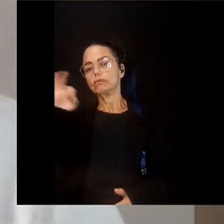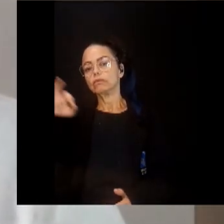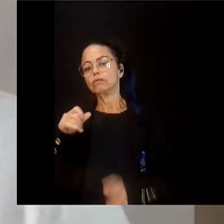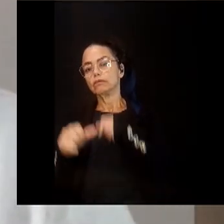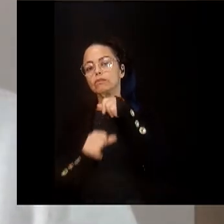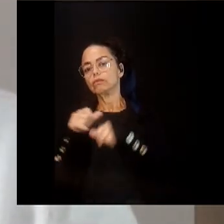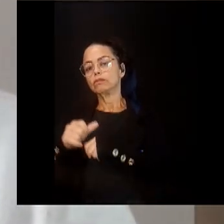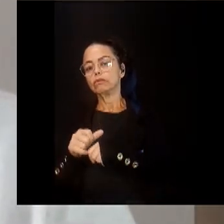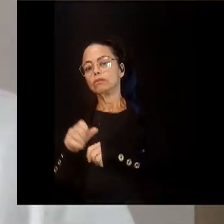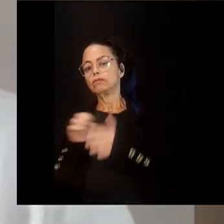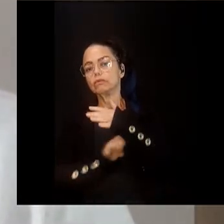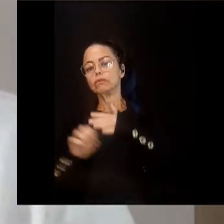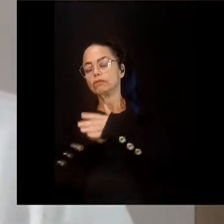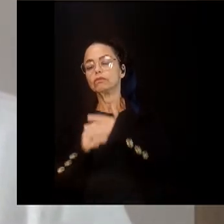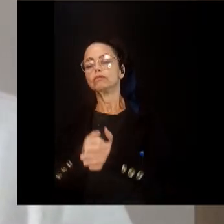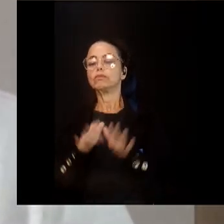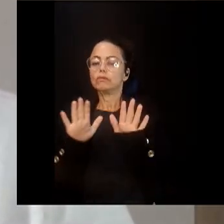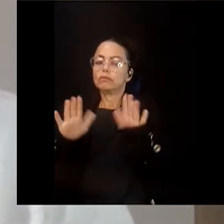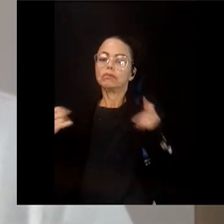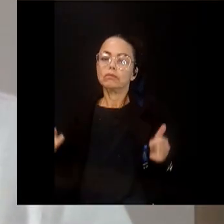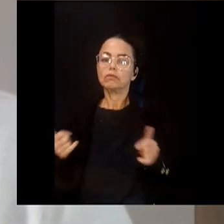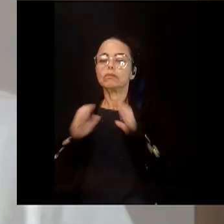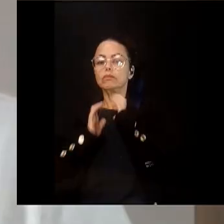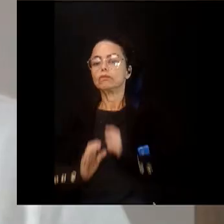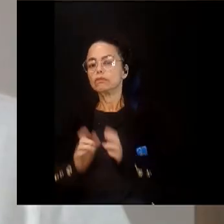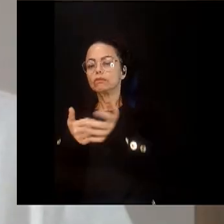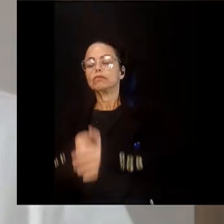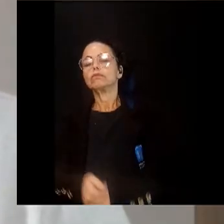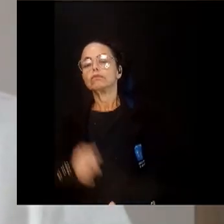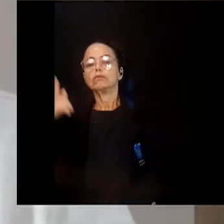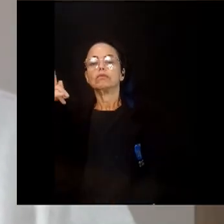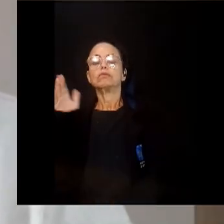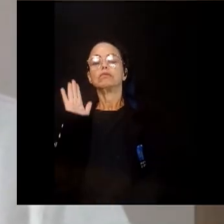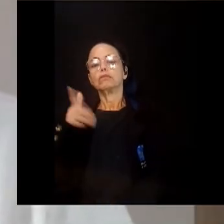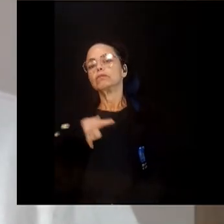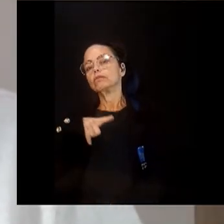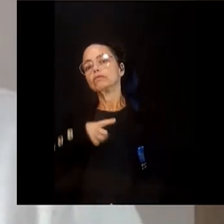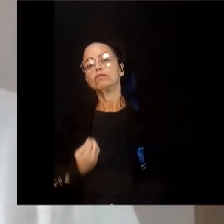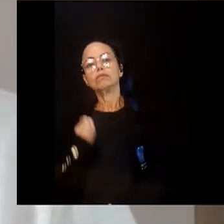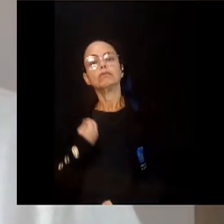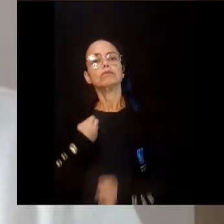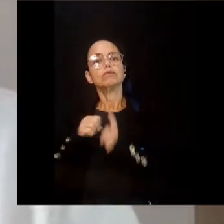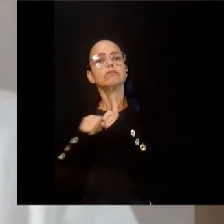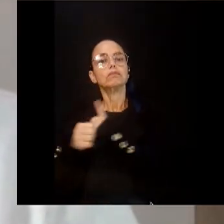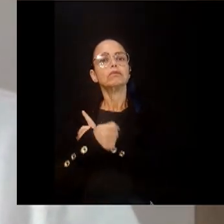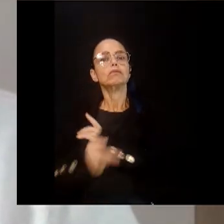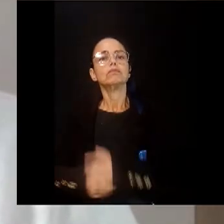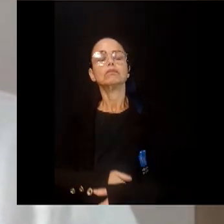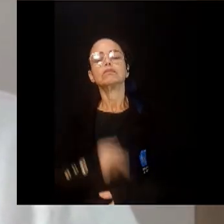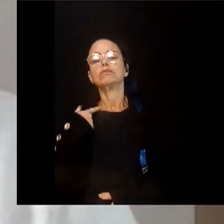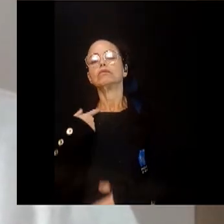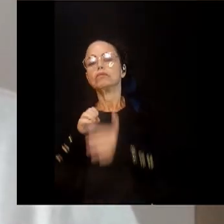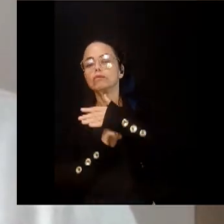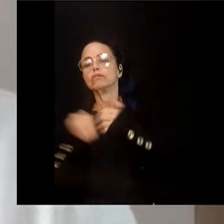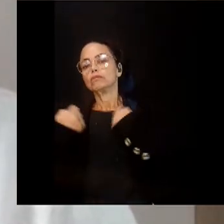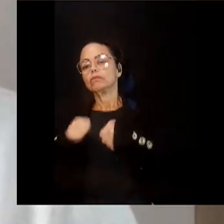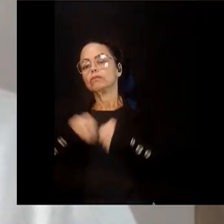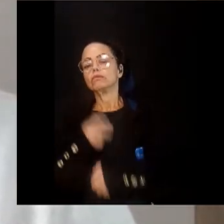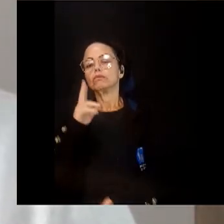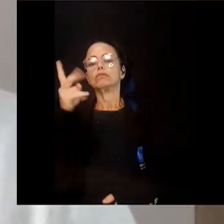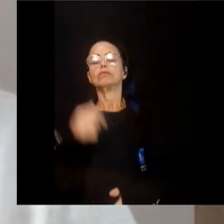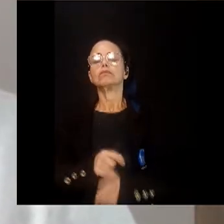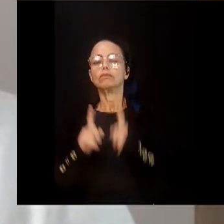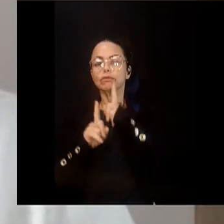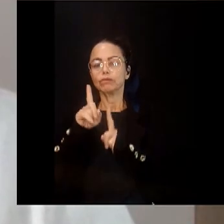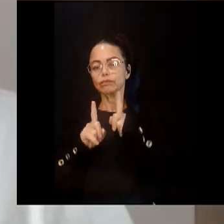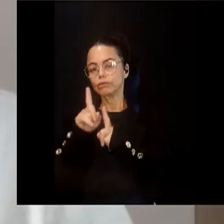Então, é um comportamento já existente na sociedade que eu, enquanto empresa, vou precisar me manter competitivo. Agora, sem